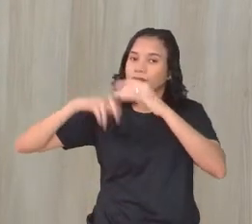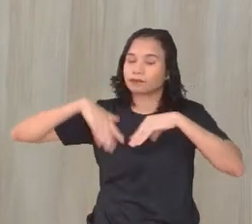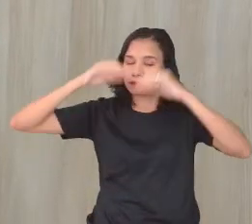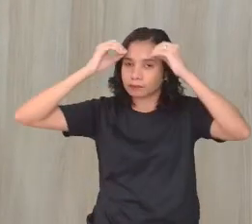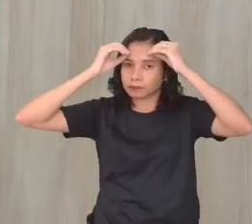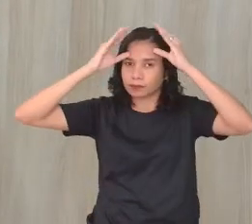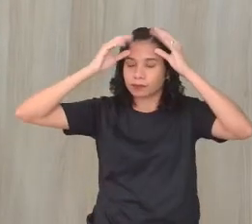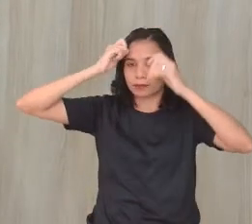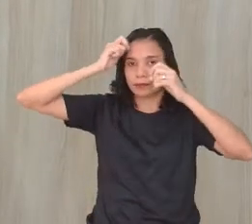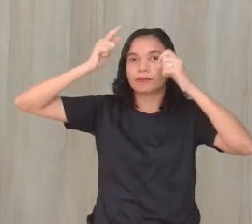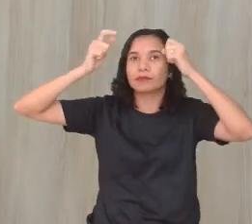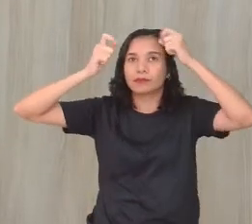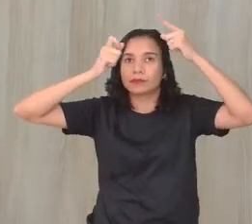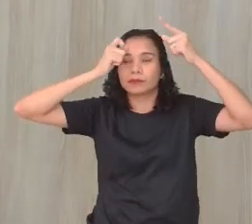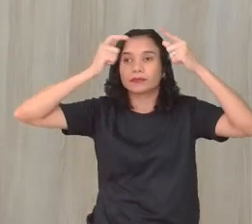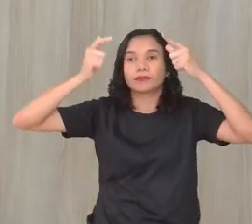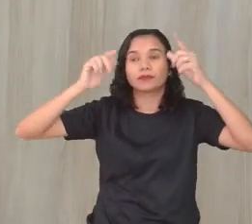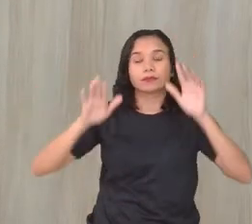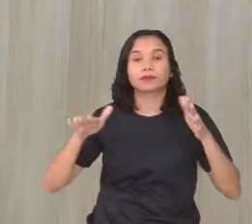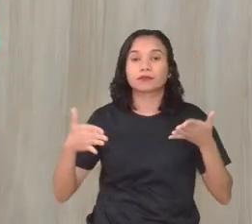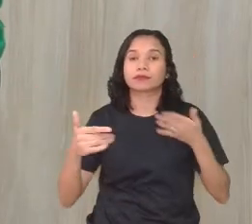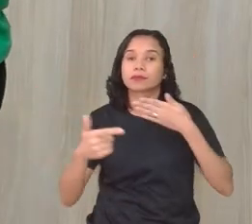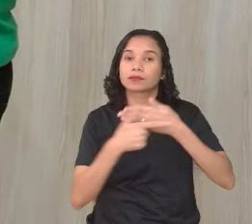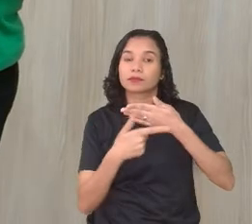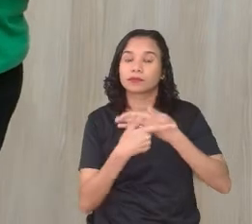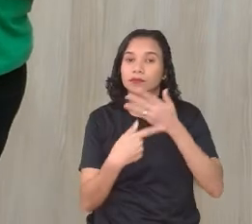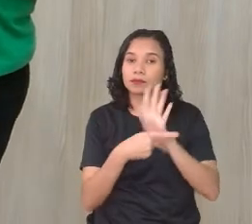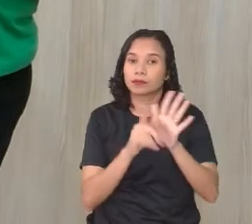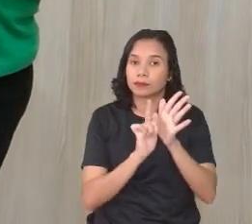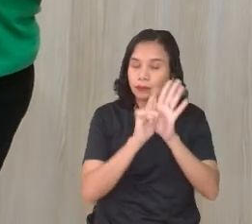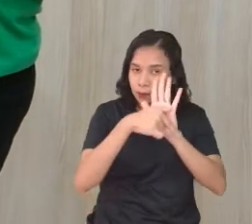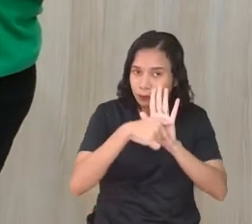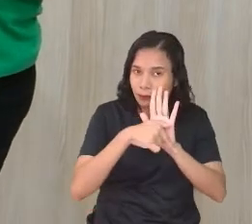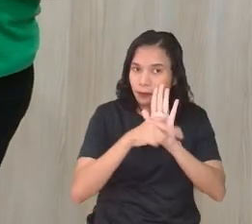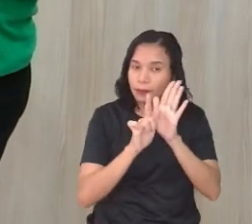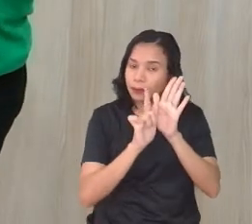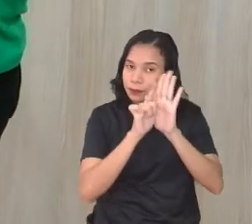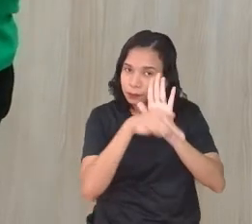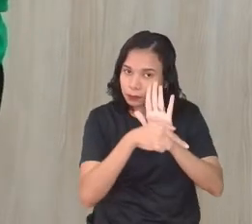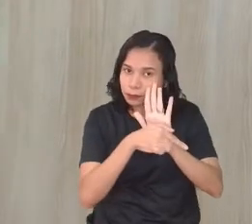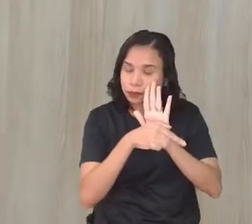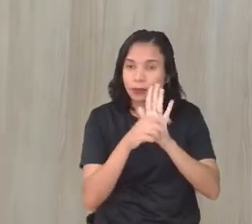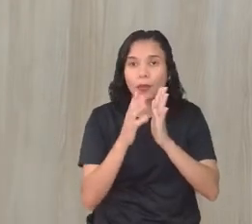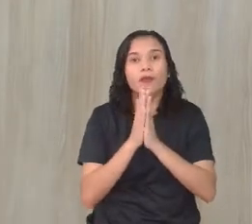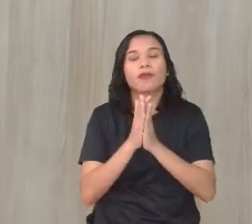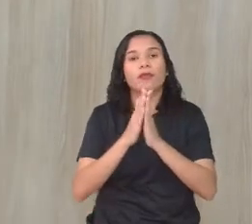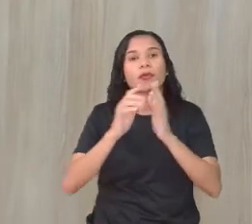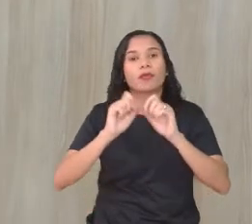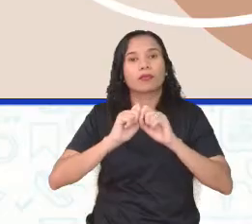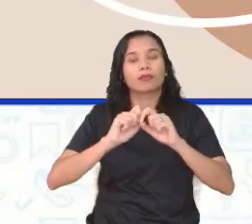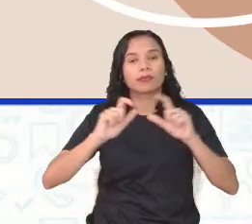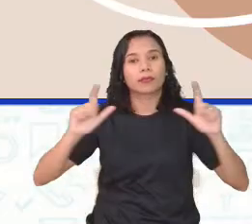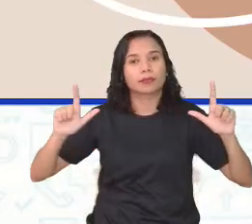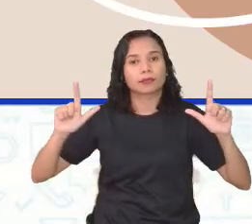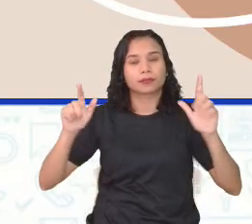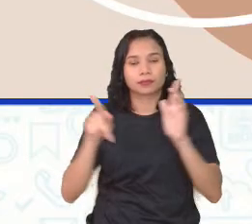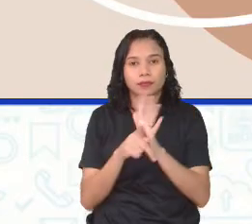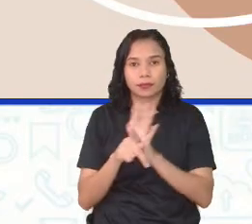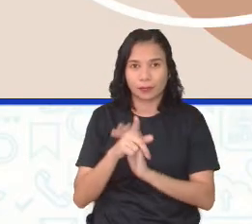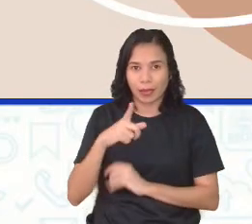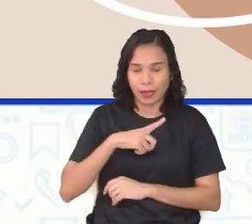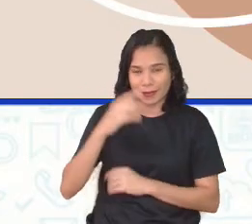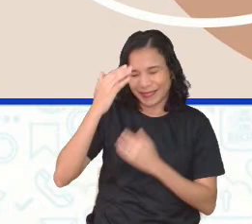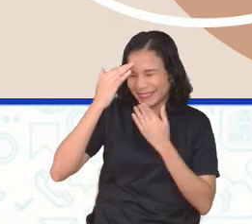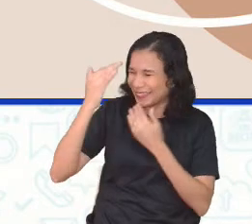de ideias. Então, qual a função do gênero? O gênero, por favor, Cleitinho, coloque em tela